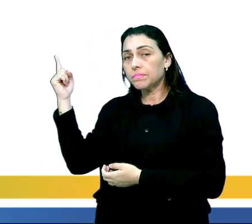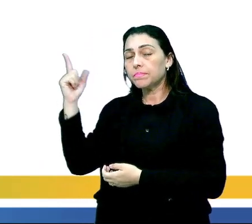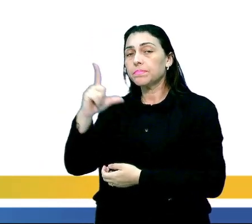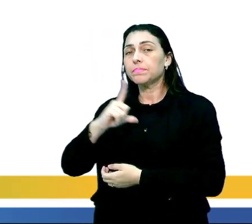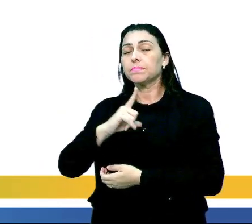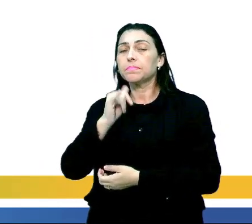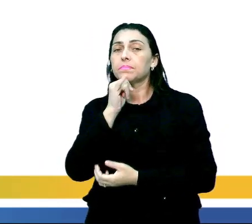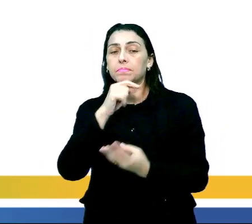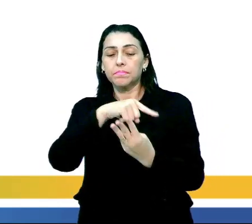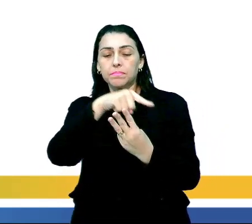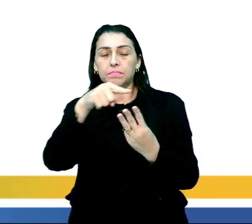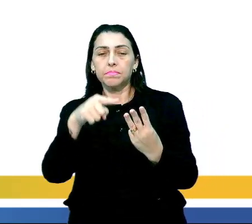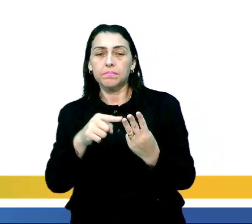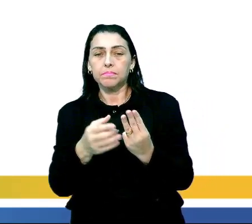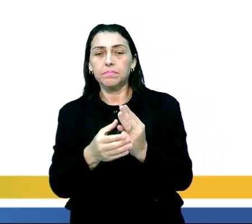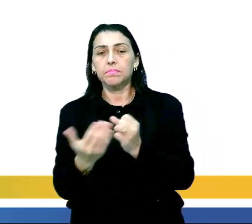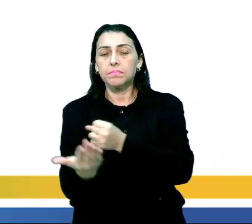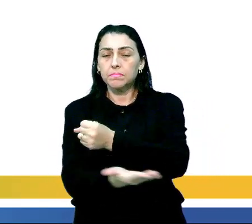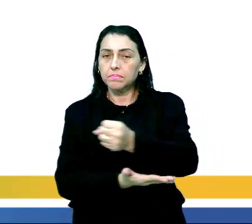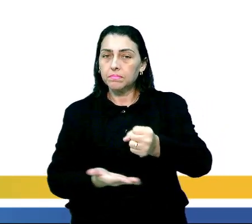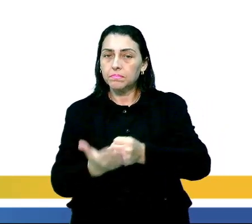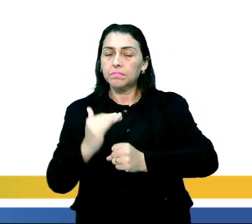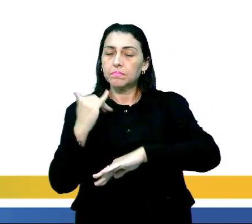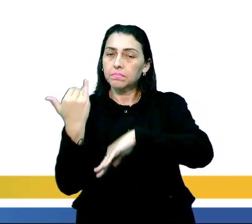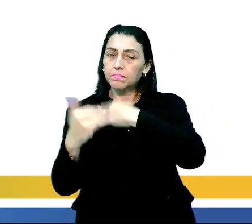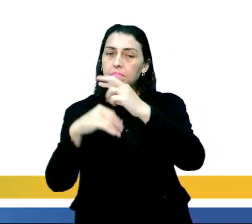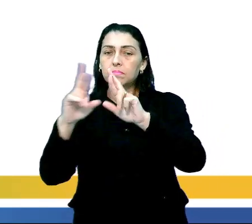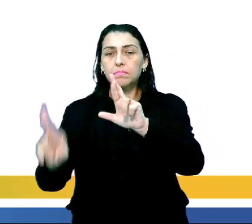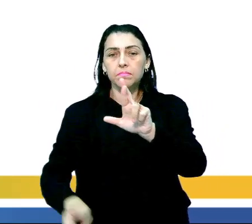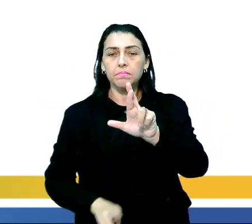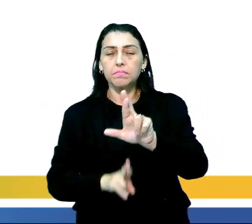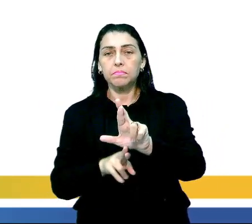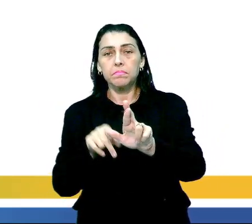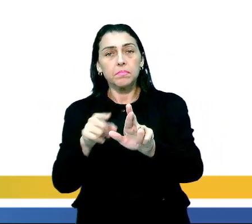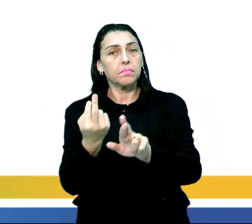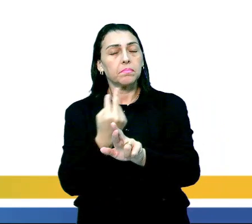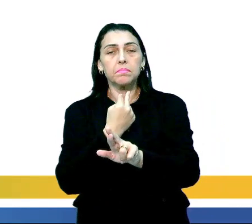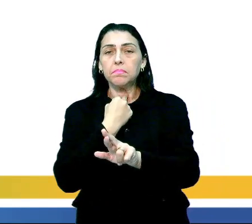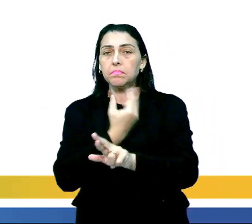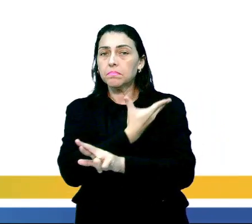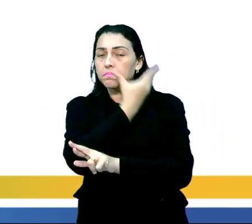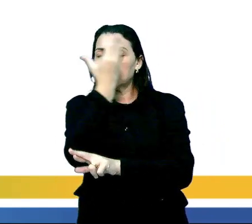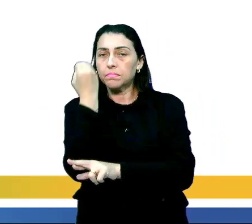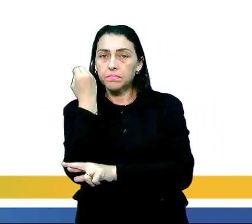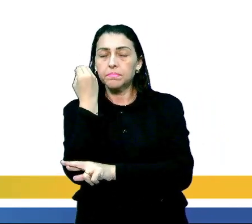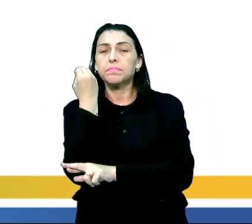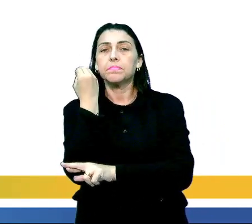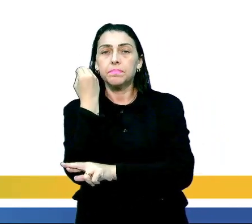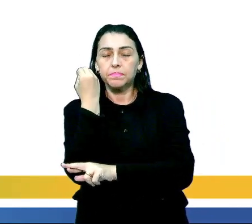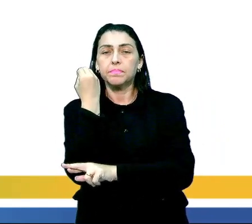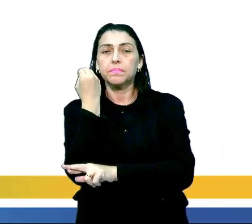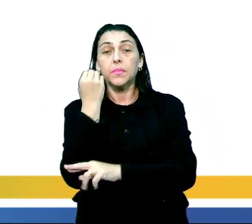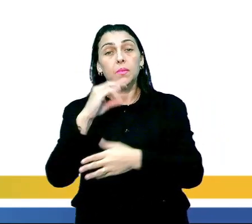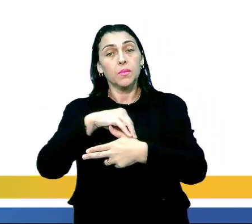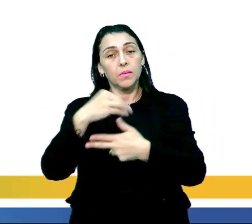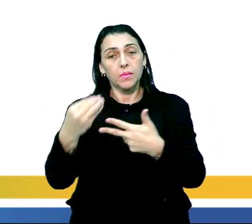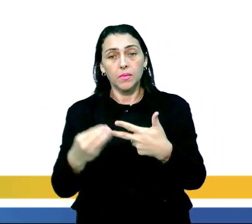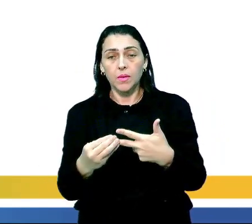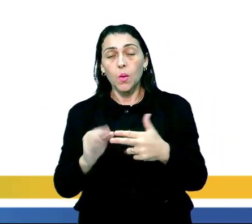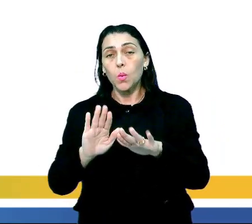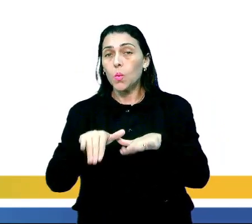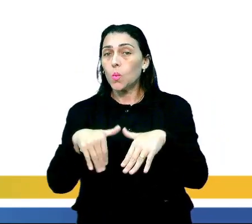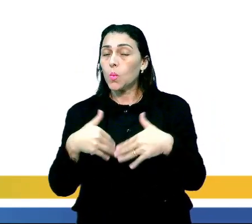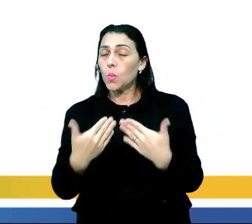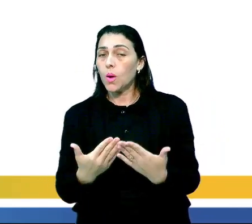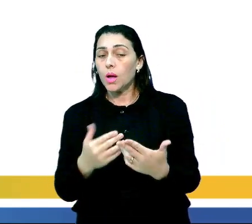exemplo, os 3 pilares do desenvolvimento sustentável que vocês não podem esquecer, tá? No Enem. Então, quais